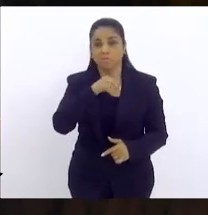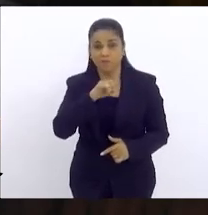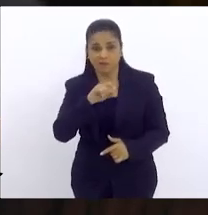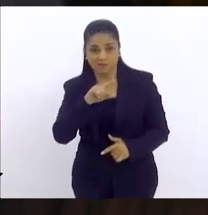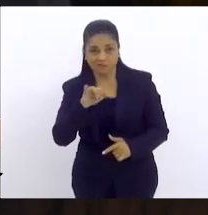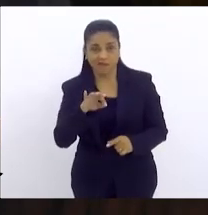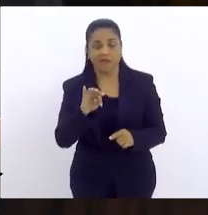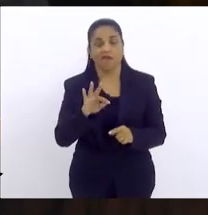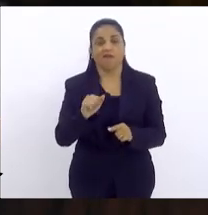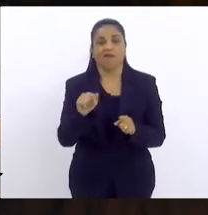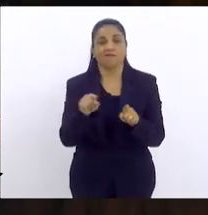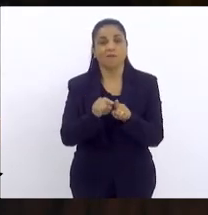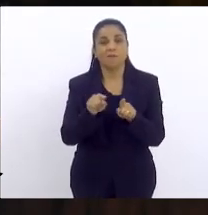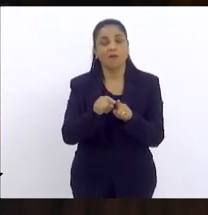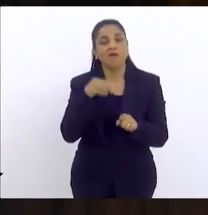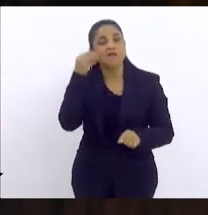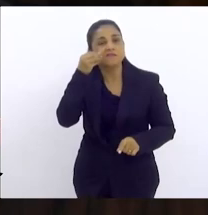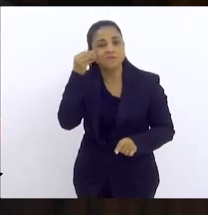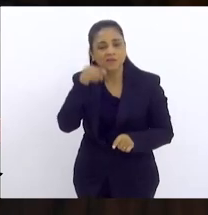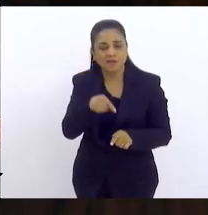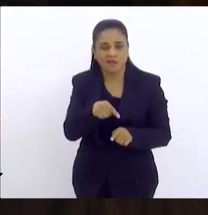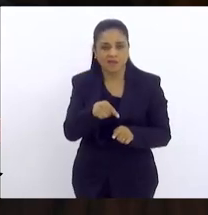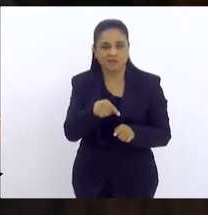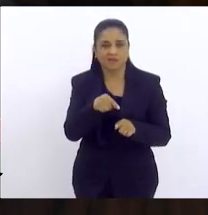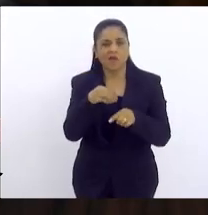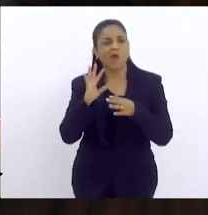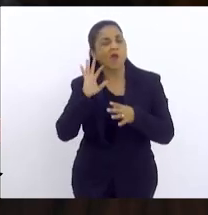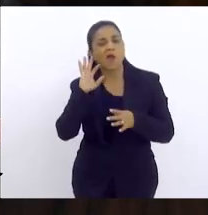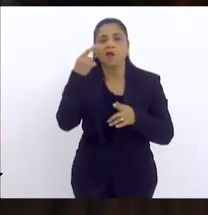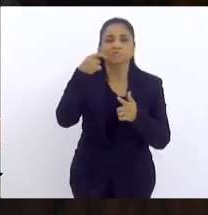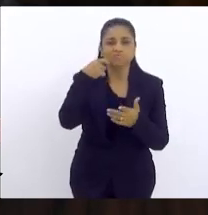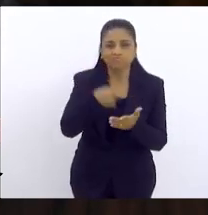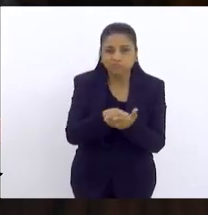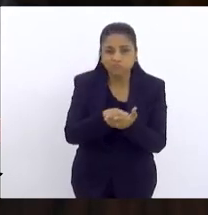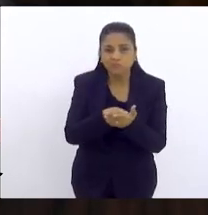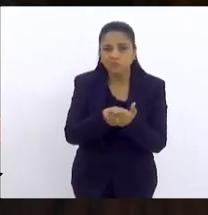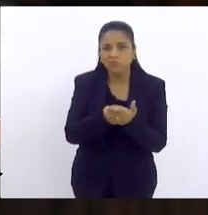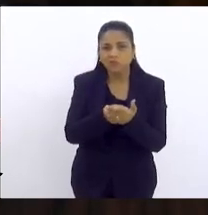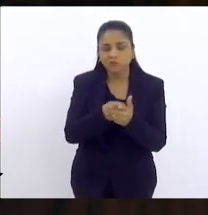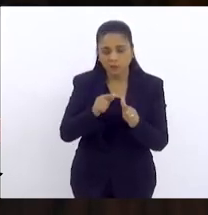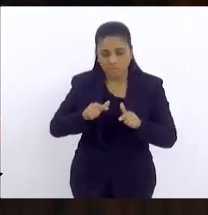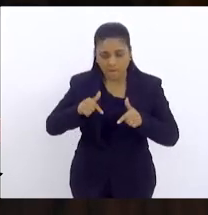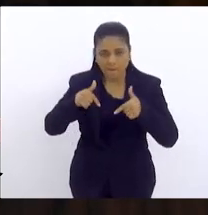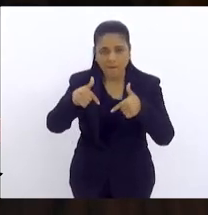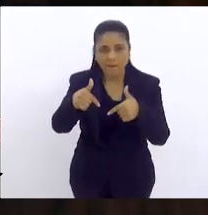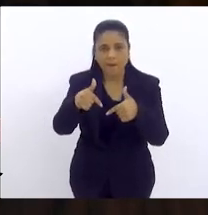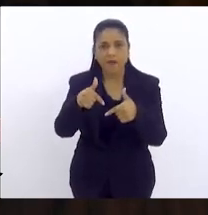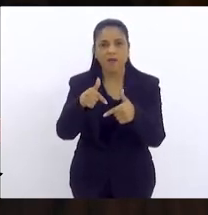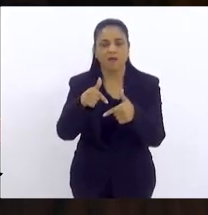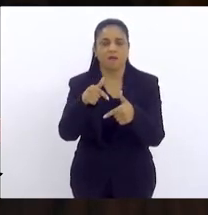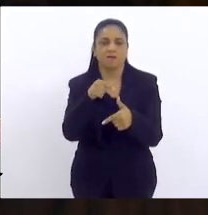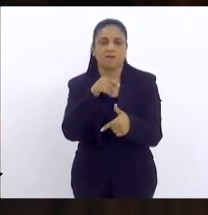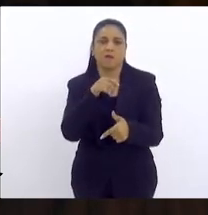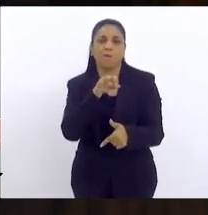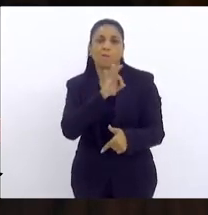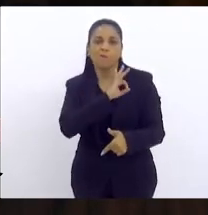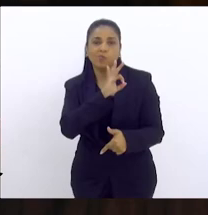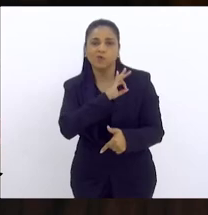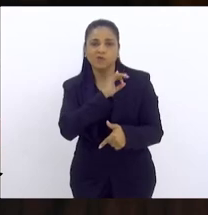você não pode tomar decisão na área de segurança pública do Estado do Rio de Janeiro baseado em narrativas